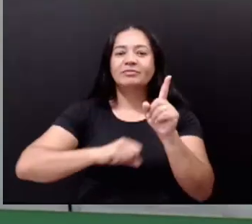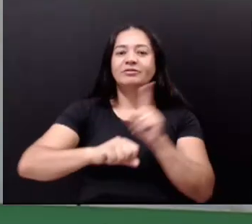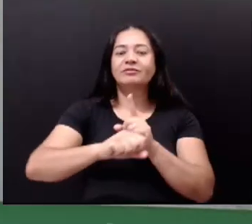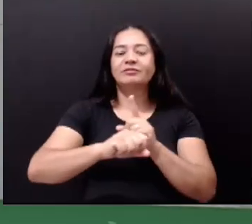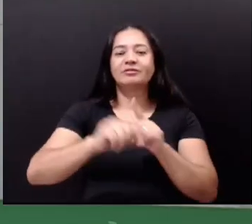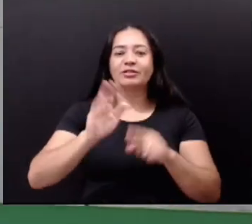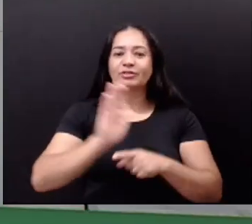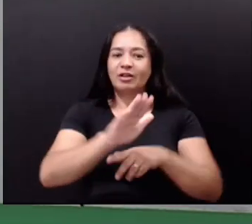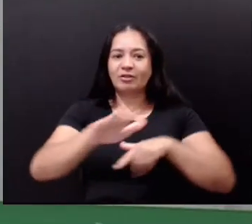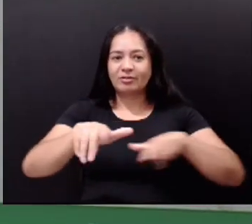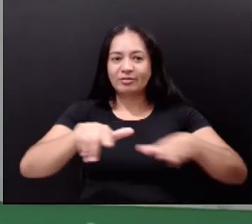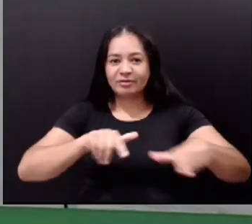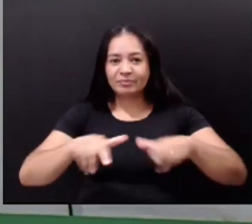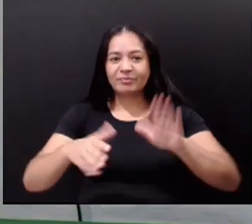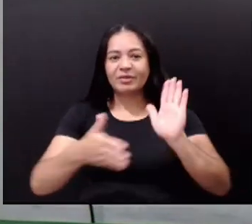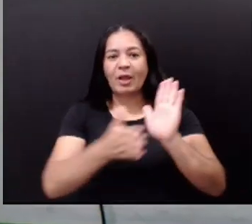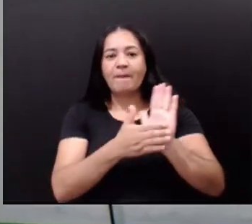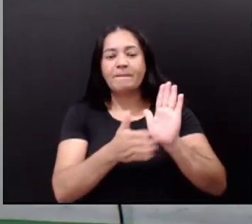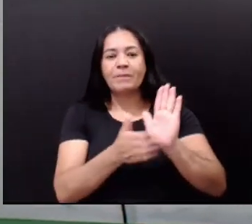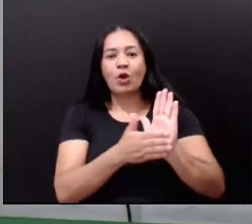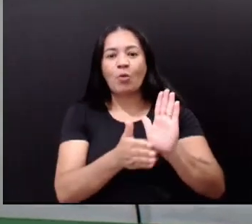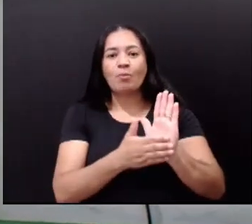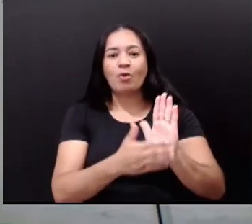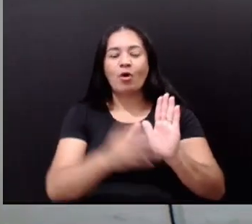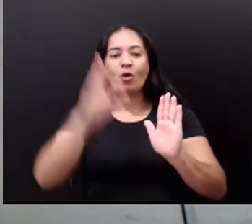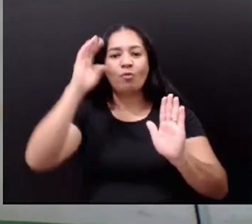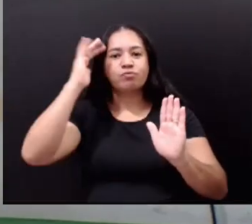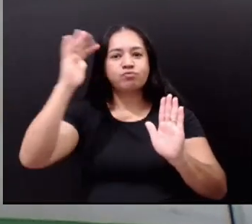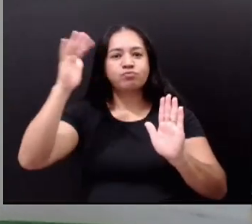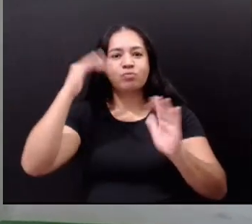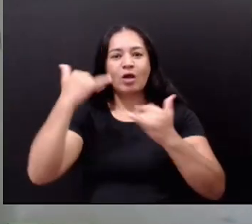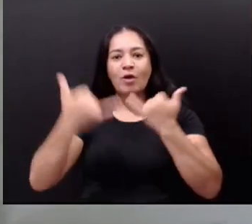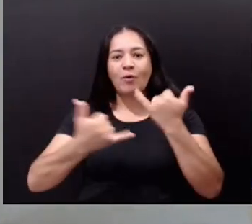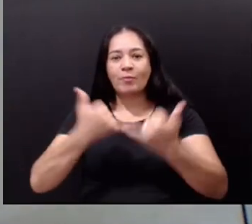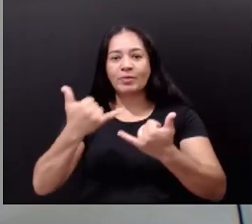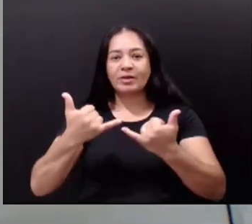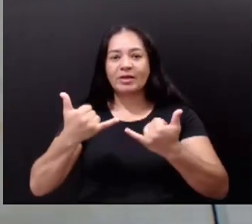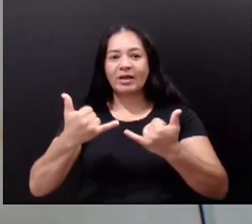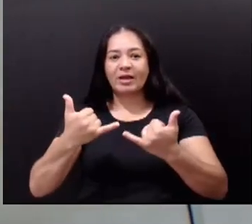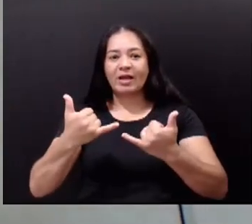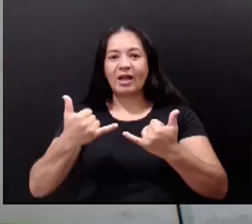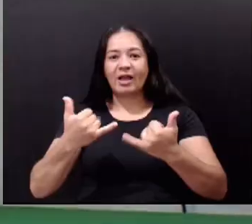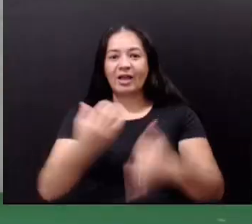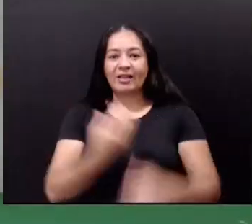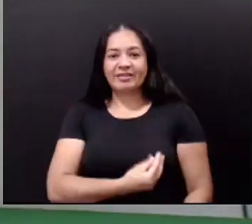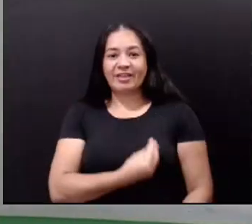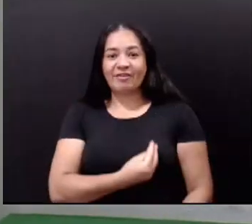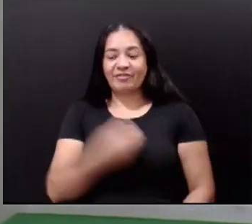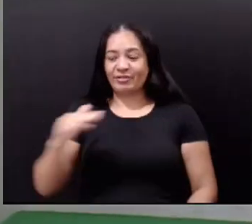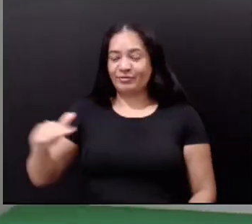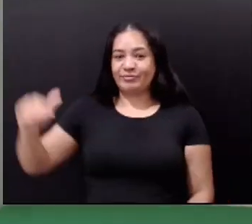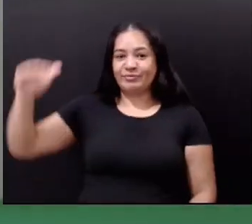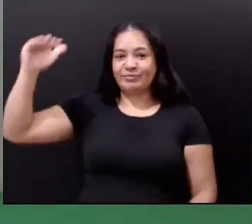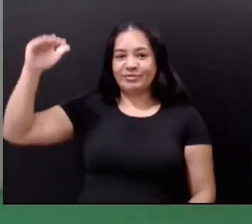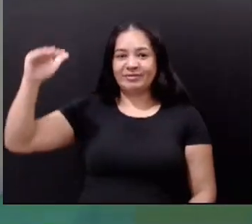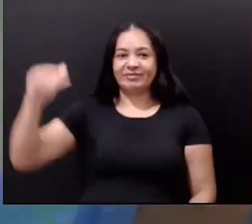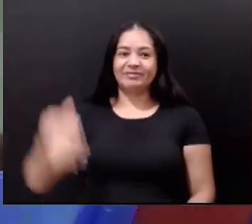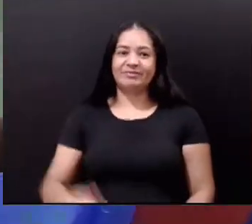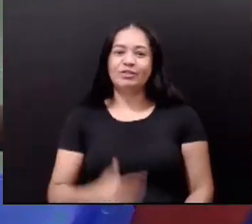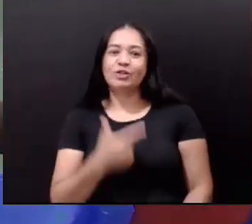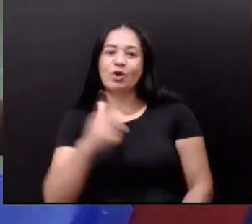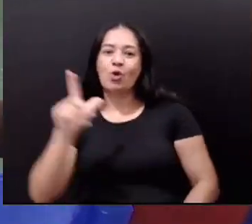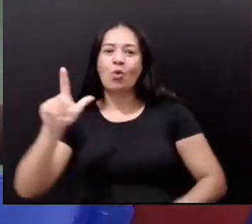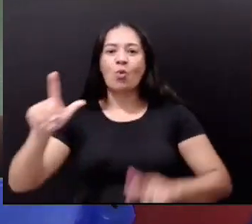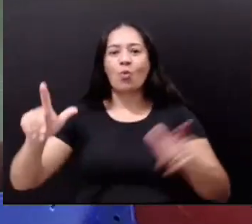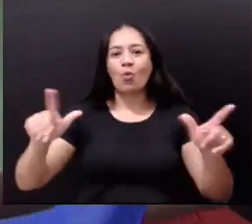uma reflexão sobre o brincar na vida adulta. Então ele está propondo para a gente, com várias outras ferramentas, que a gente